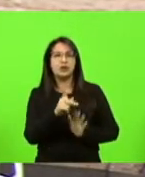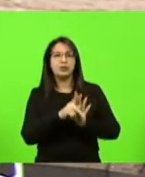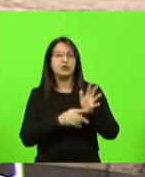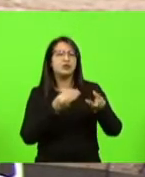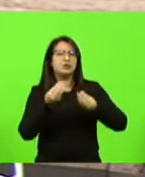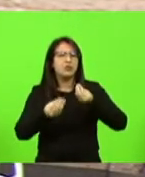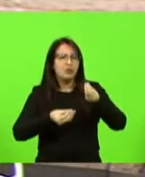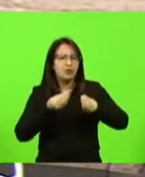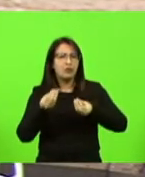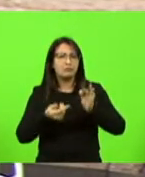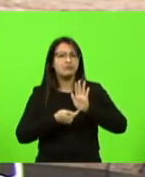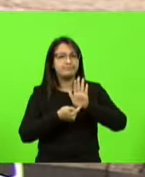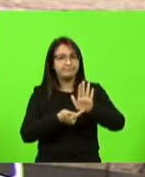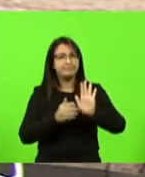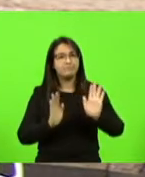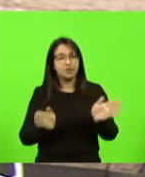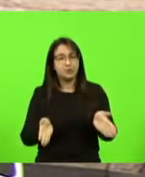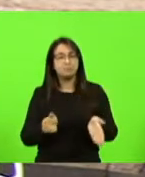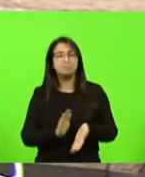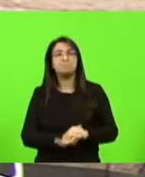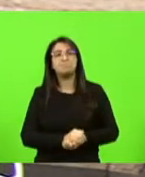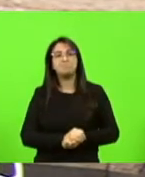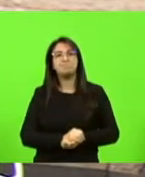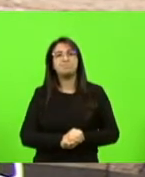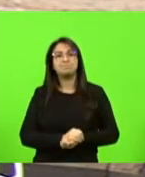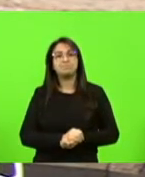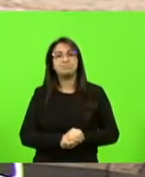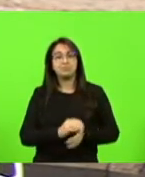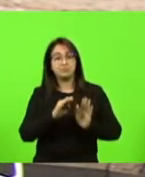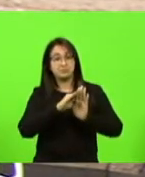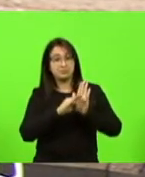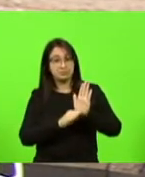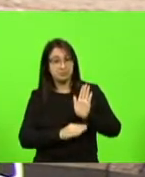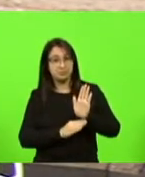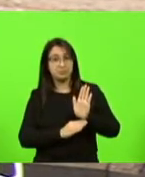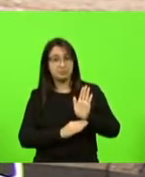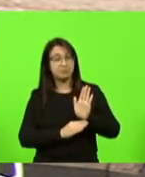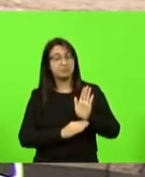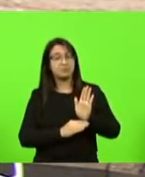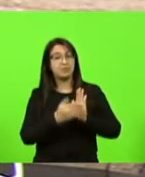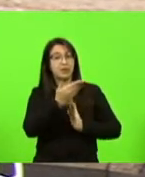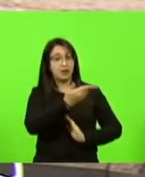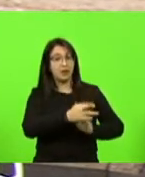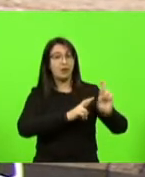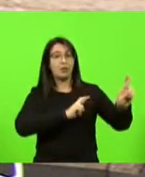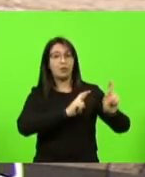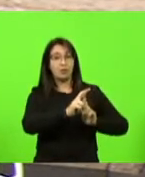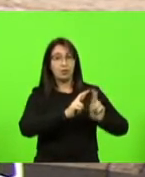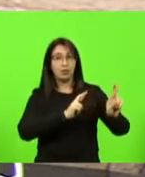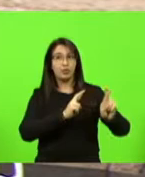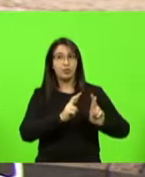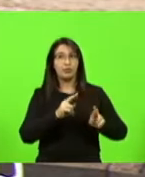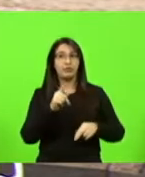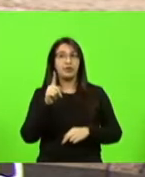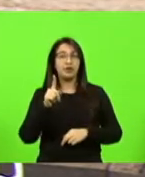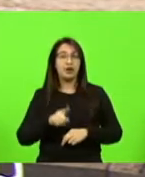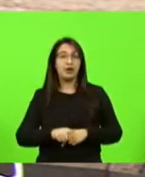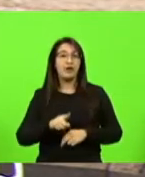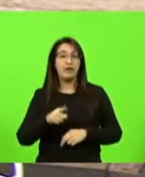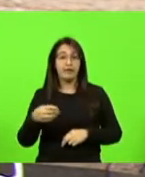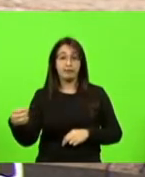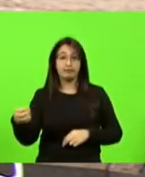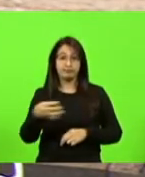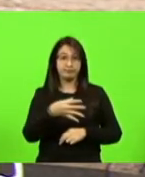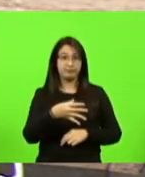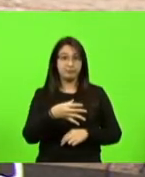e dentro do cronograma, essa rodovia, que será praticamente uma rodovia nova, estará